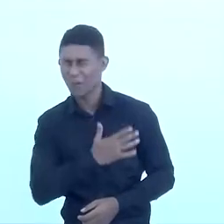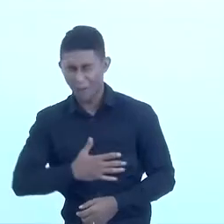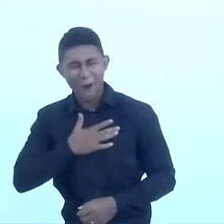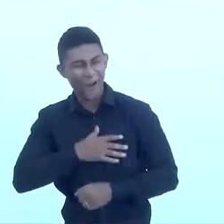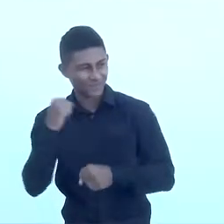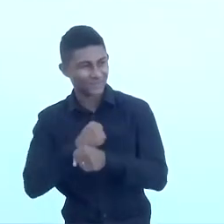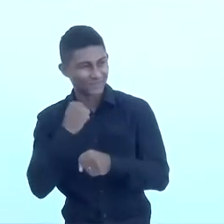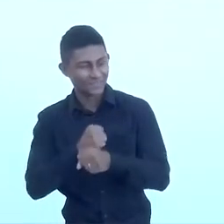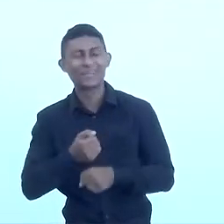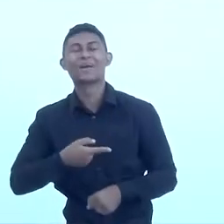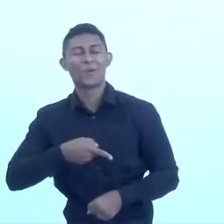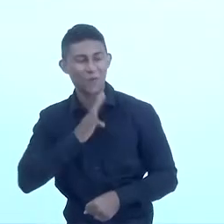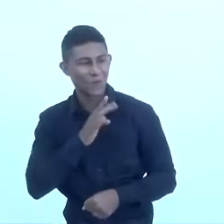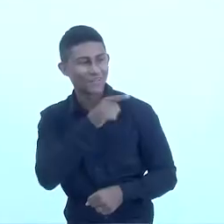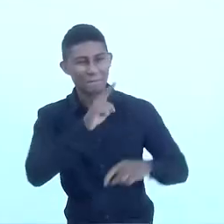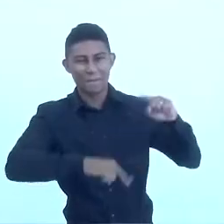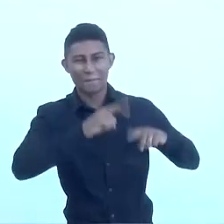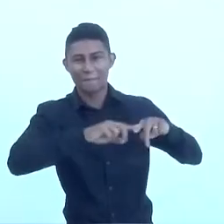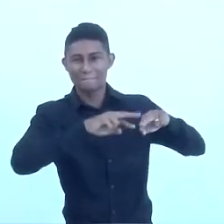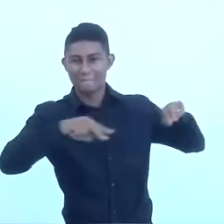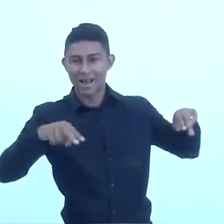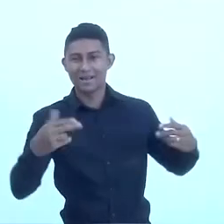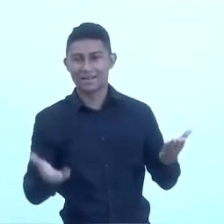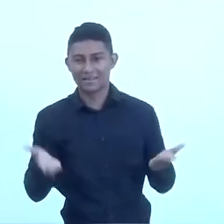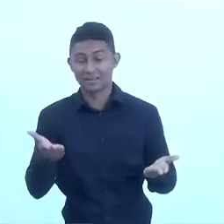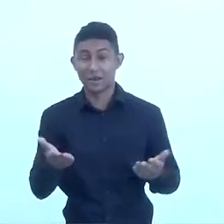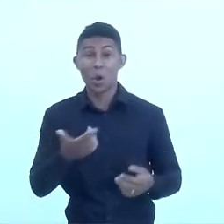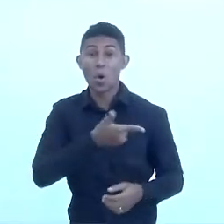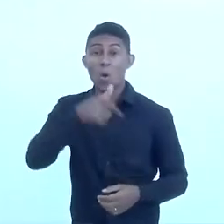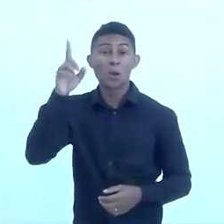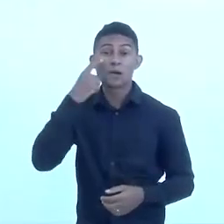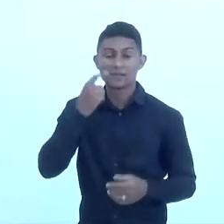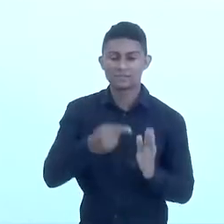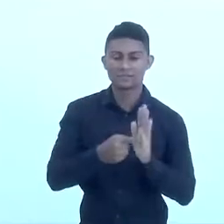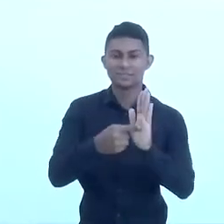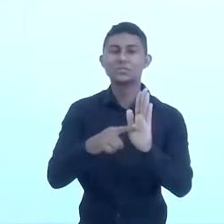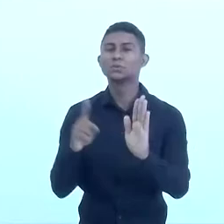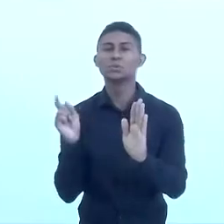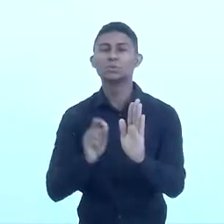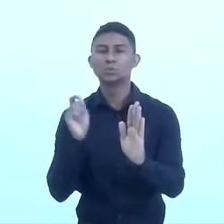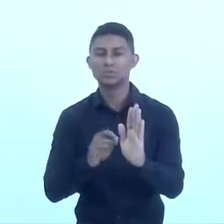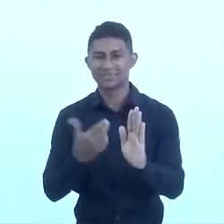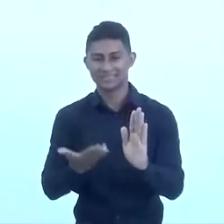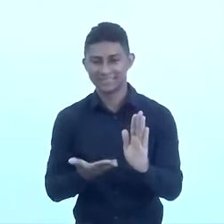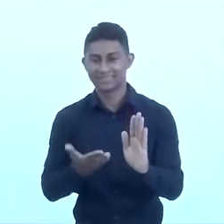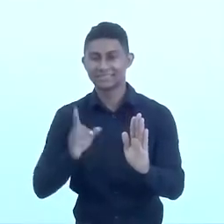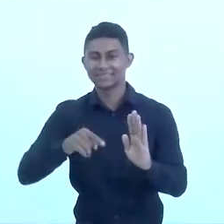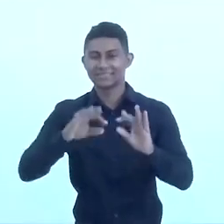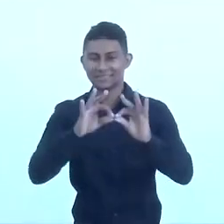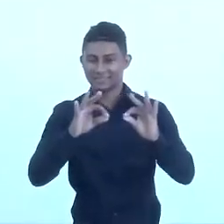gosto de fazer obra, viu, Paulo? Eu conheço mais ou menos. Esse também é genial, ó.